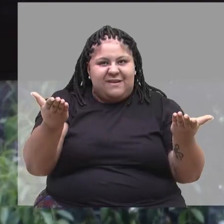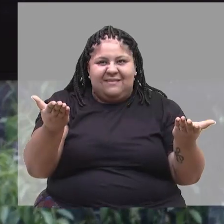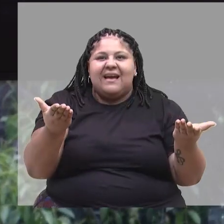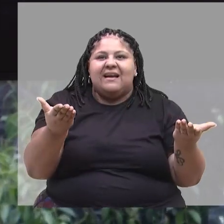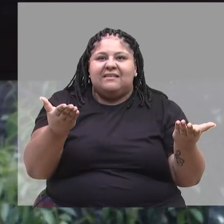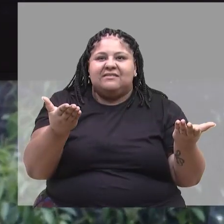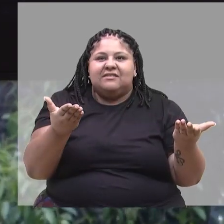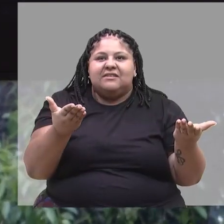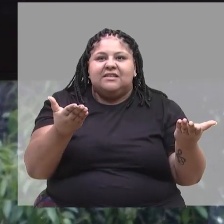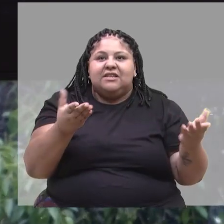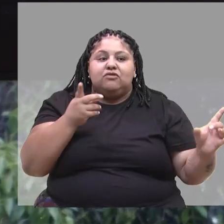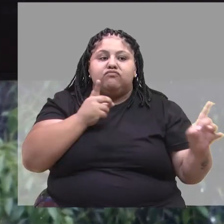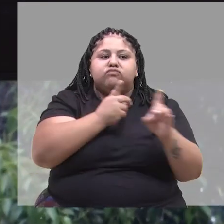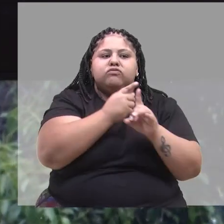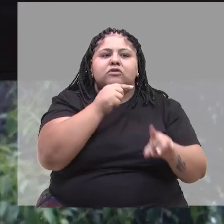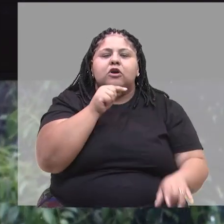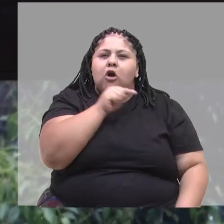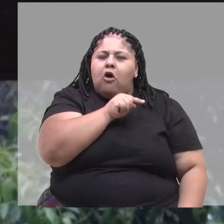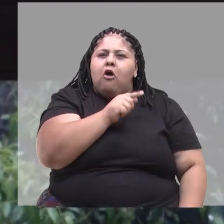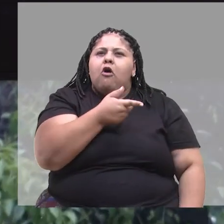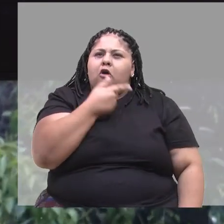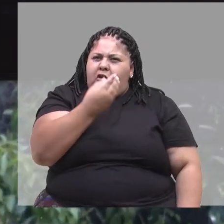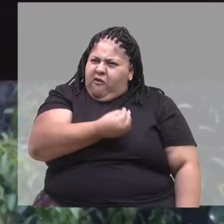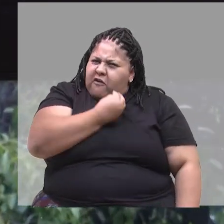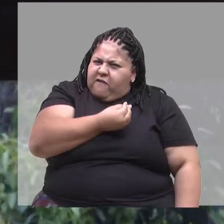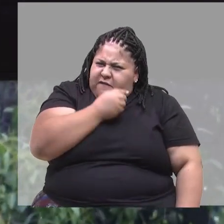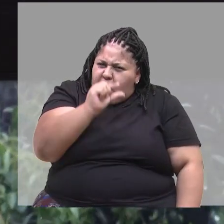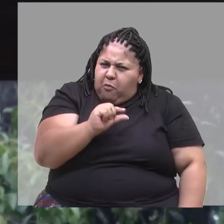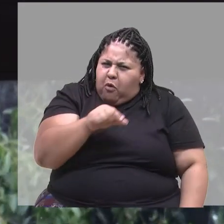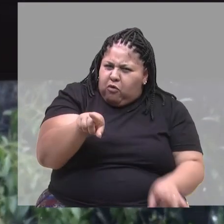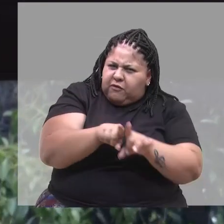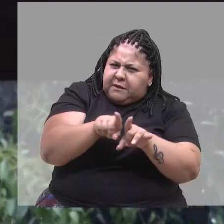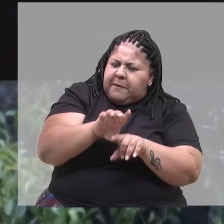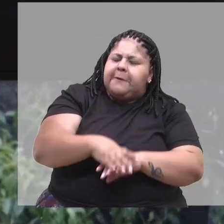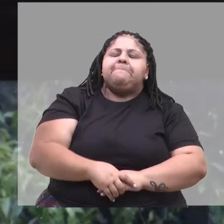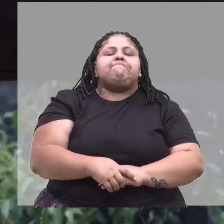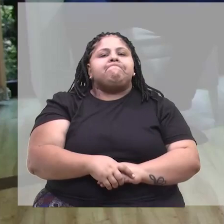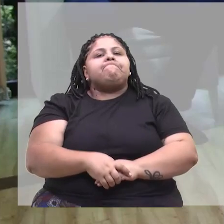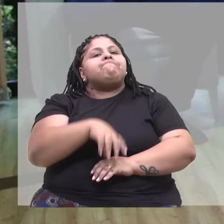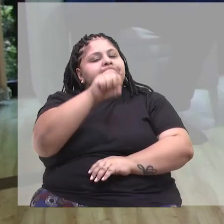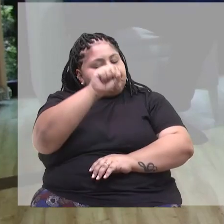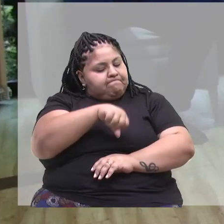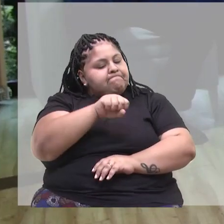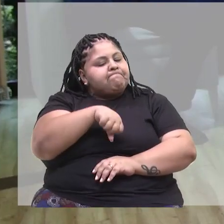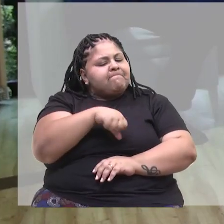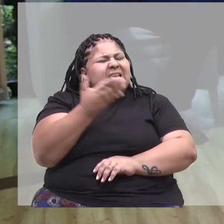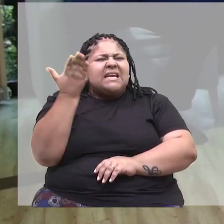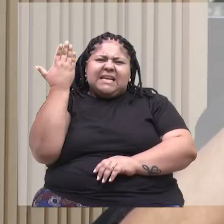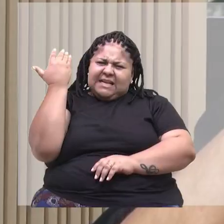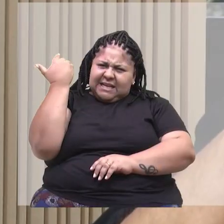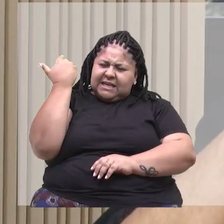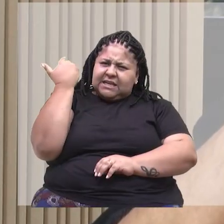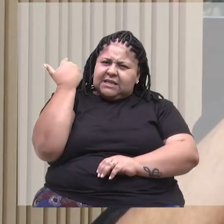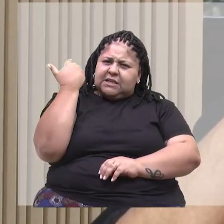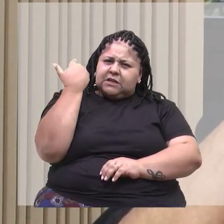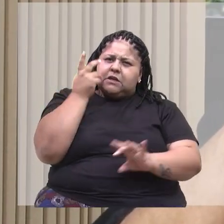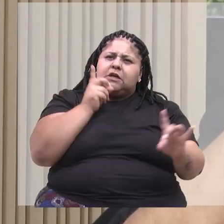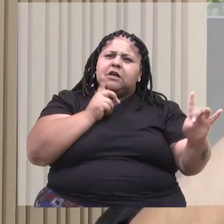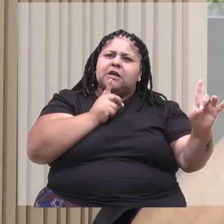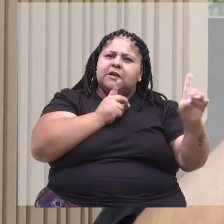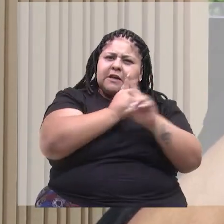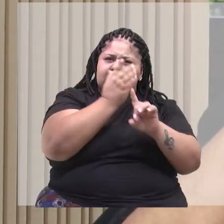de consulta. O senhor mesmo, assim, vivenciou um pouco isso, seu Reis? Sim. No começo, quando